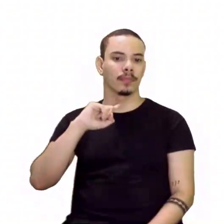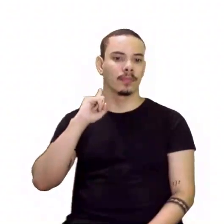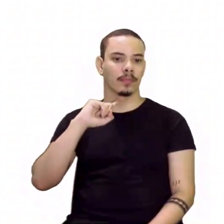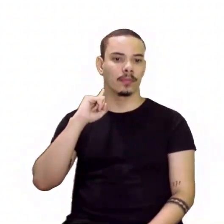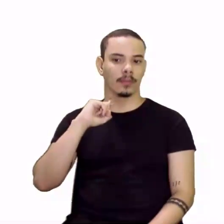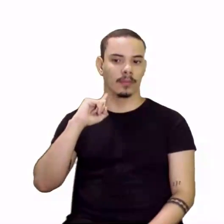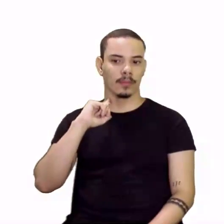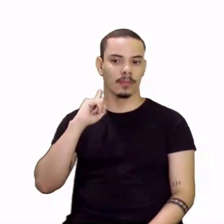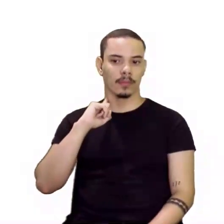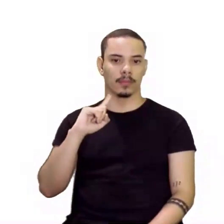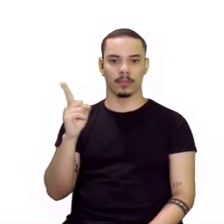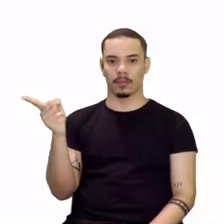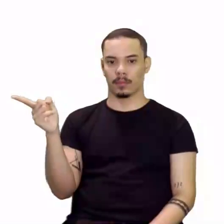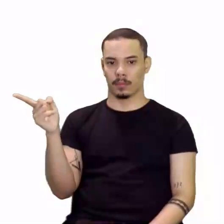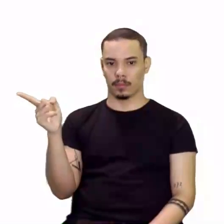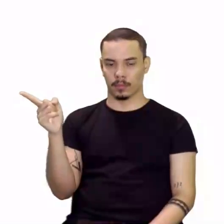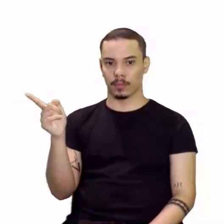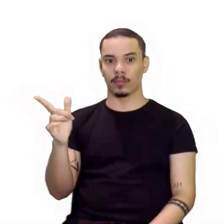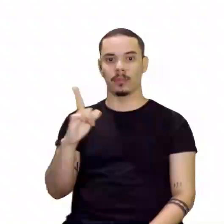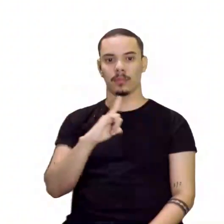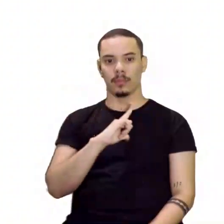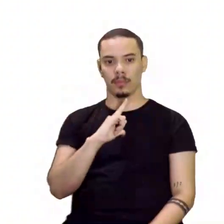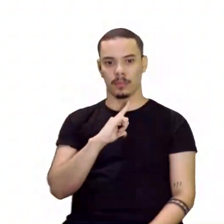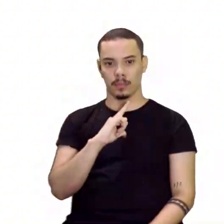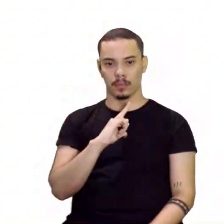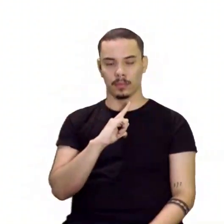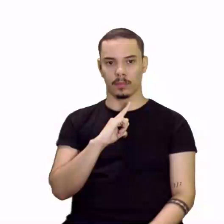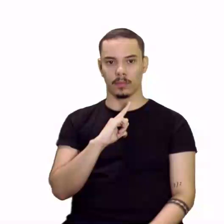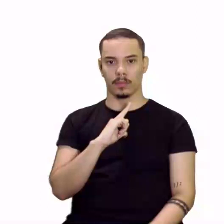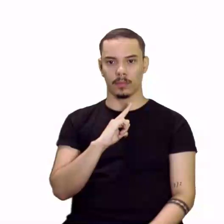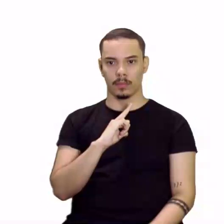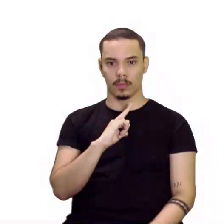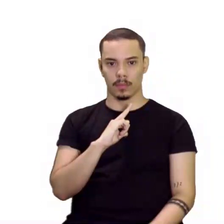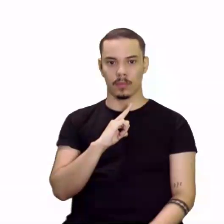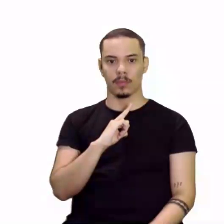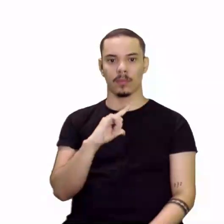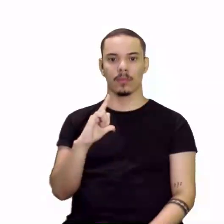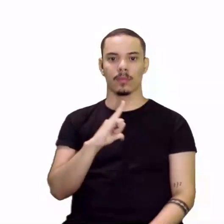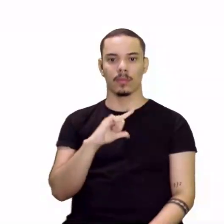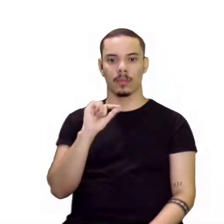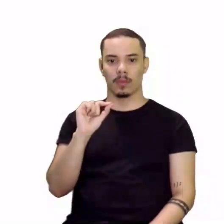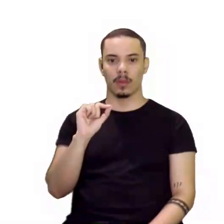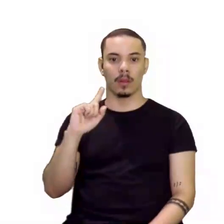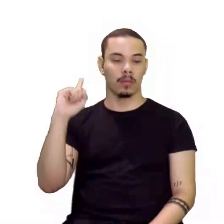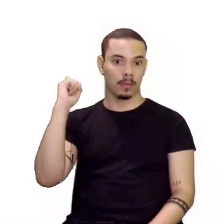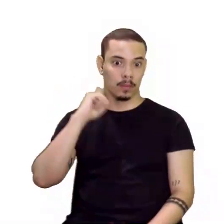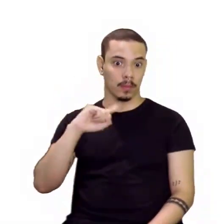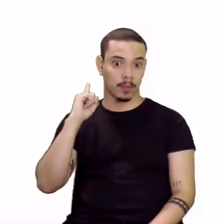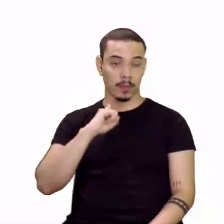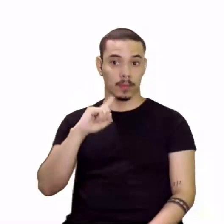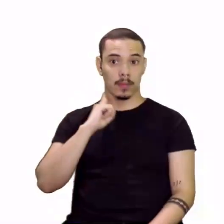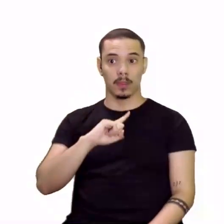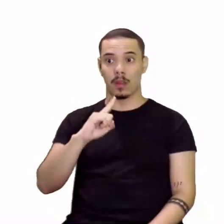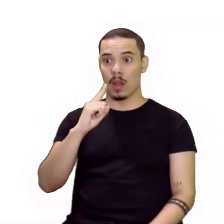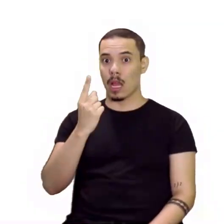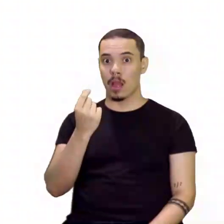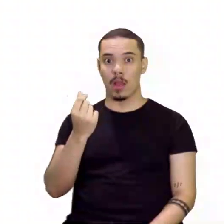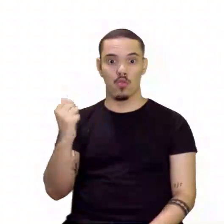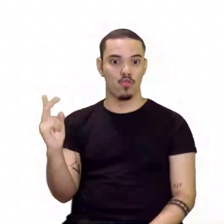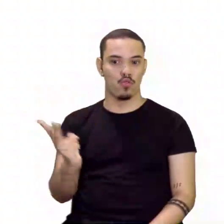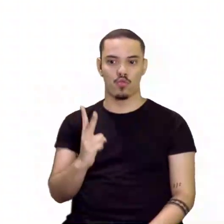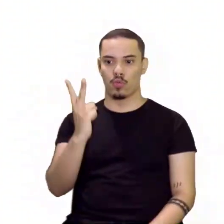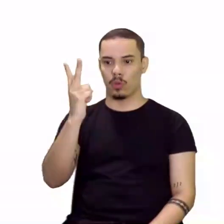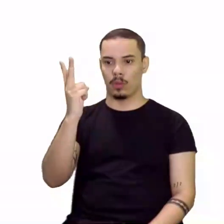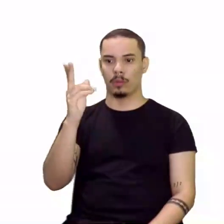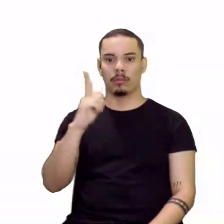minério. Aqui nós temos, tá, nessa região aqui de Minas, tá, que tem muito minério, nós temos